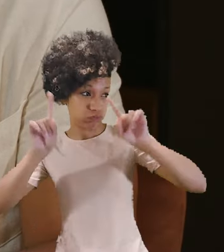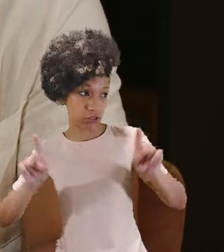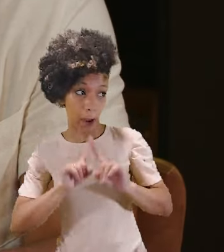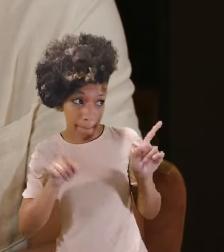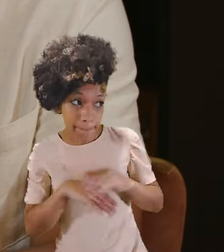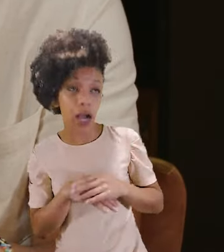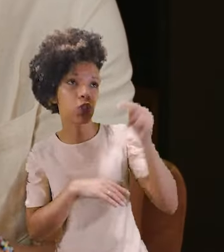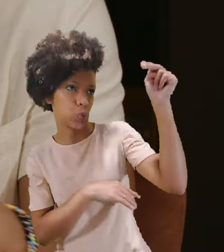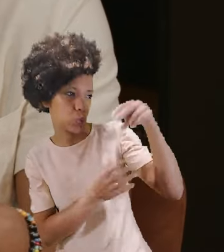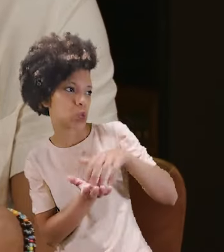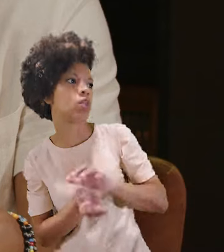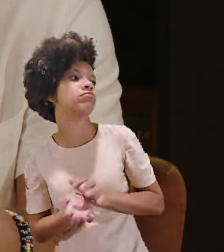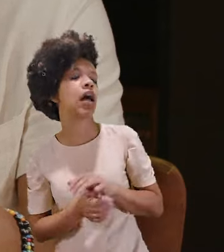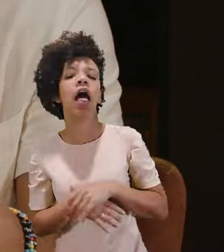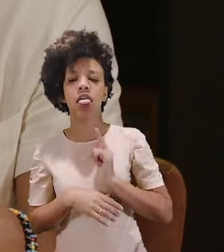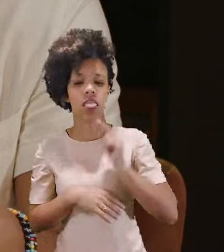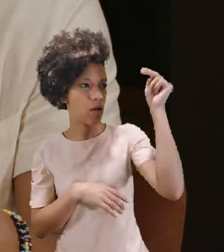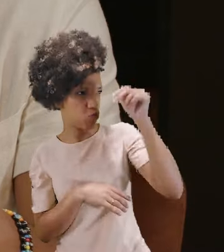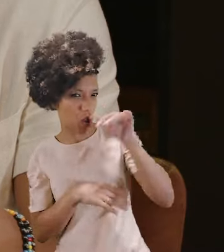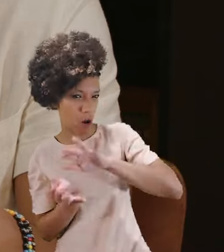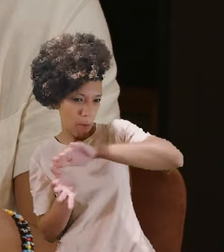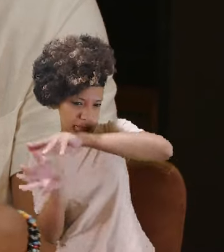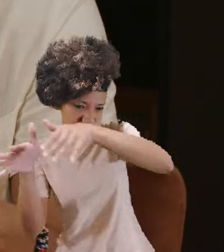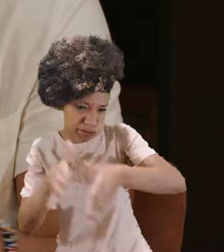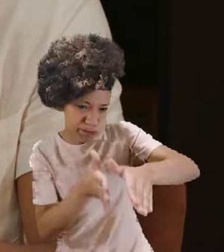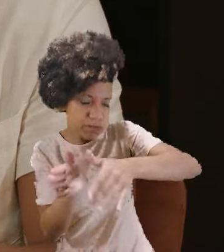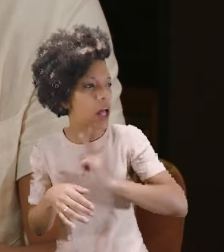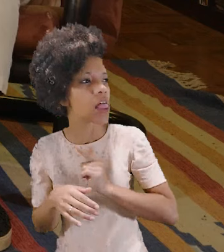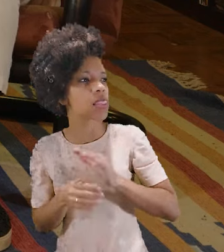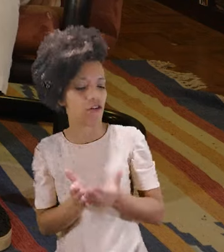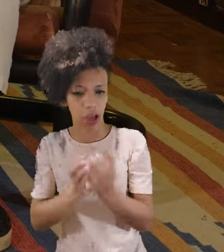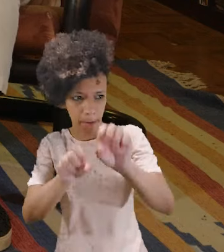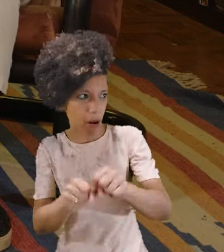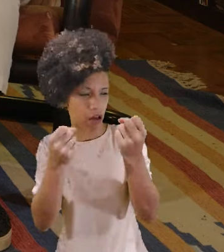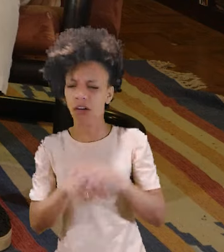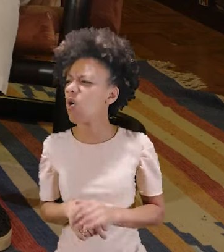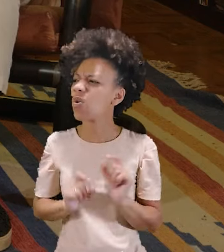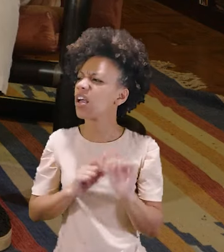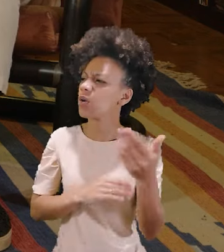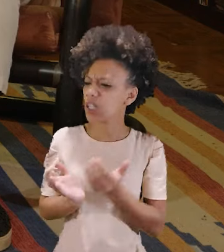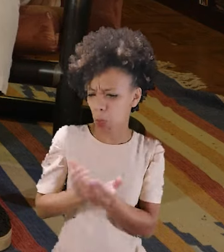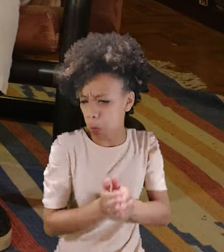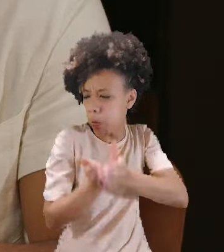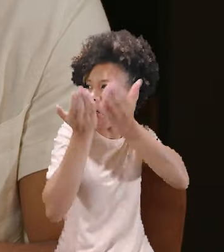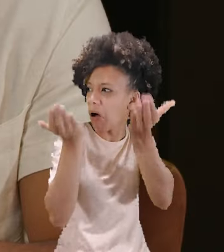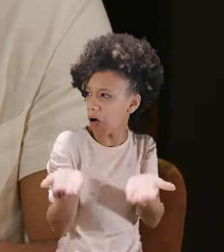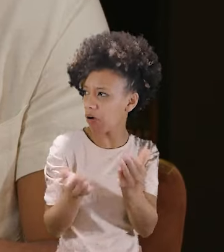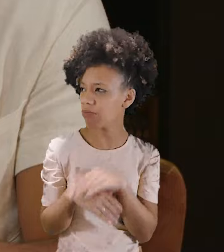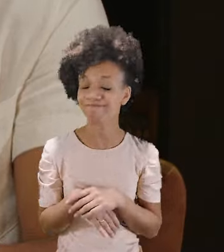Tempestades mais mas no mar do Norte pessoal fala realmente é teve barcos que quebrar e o que acontece um barco quebra